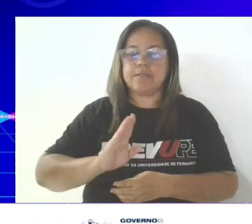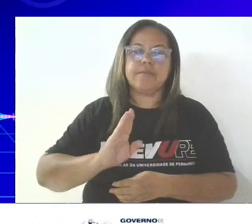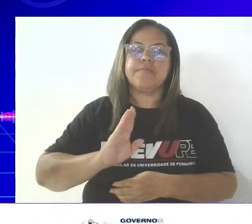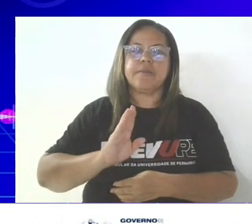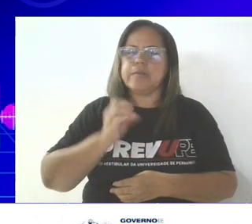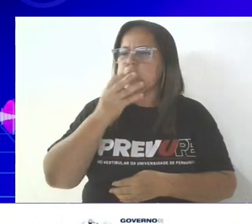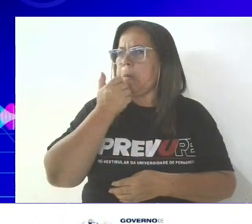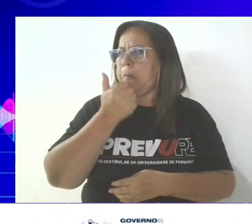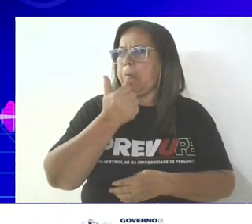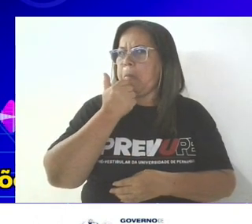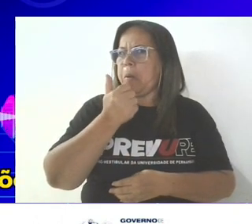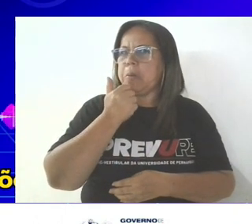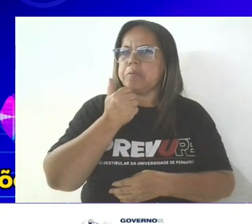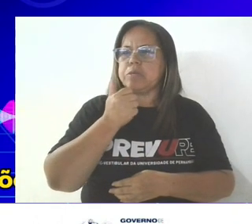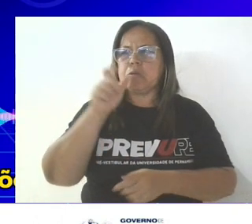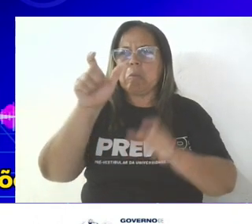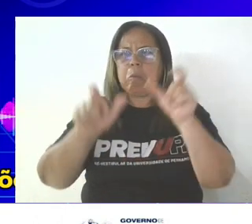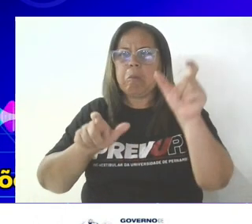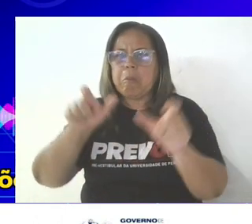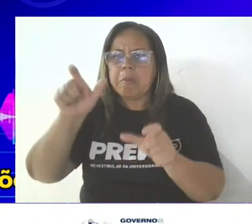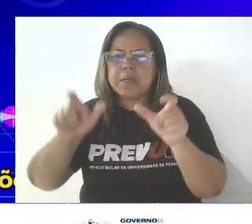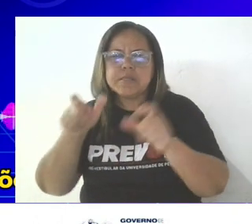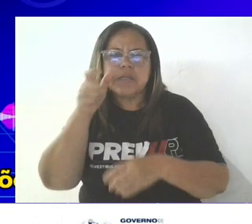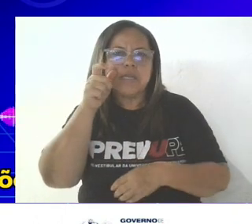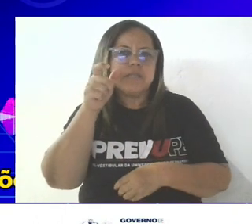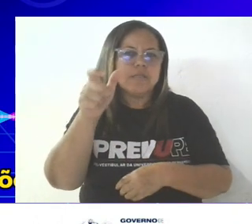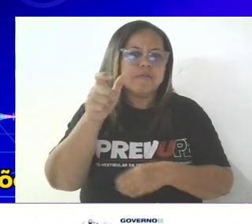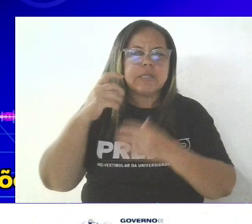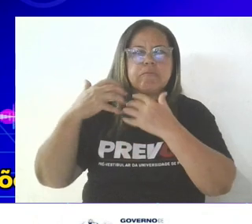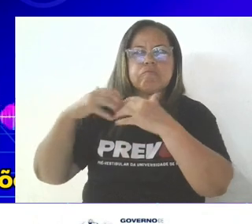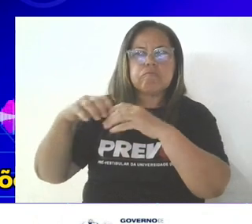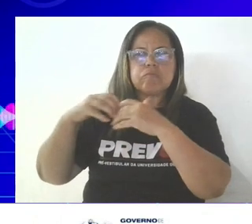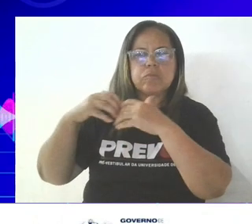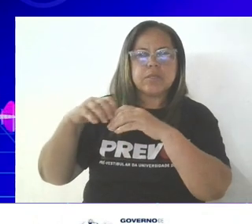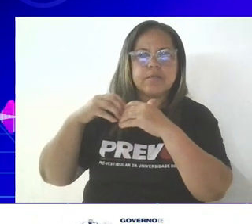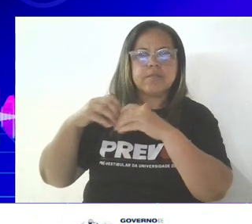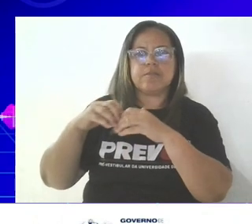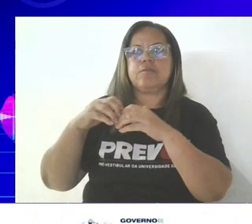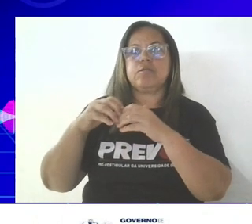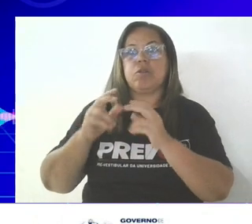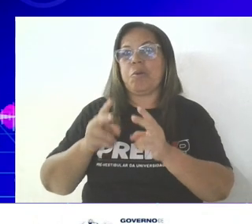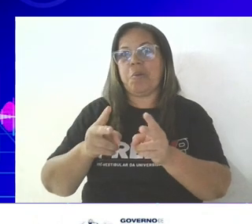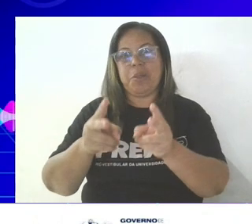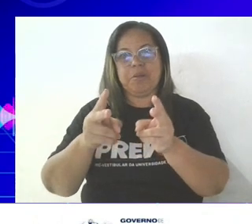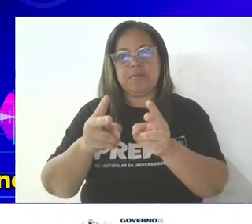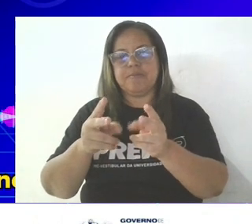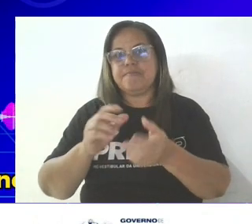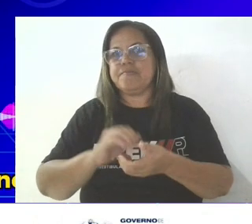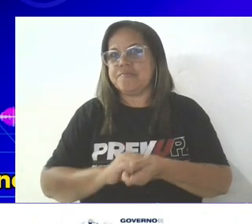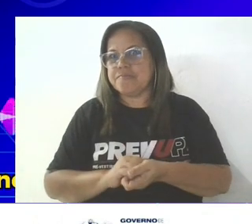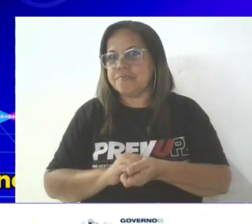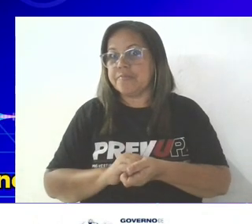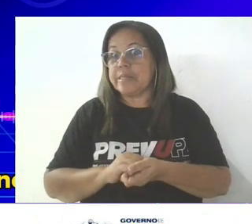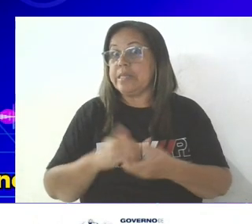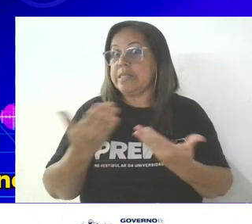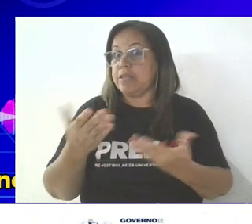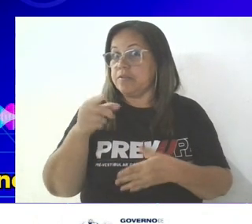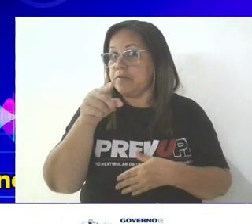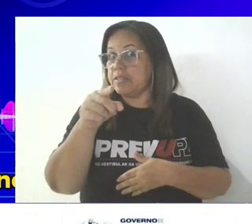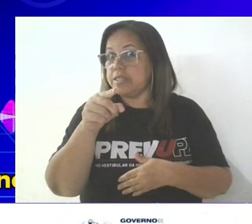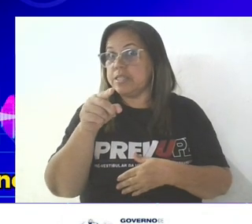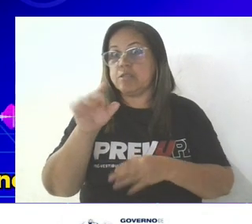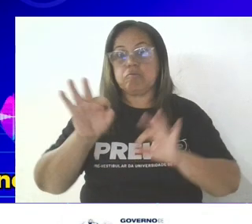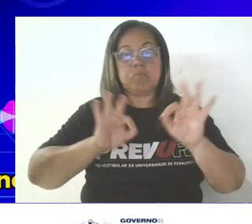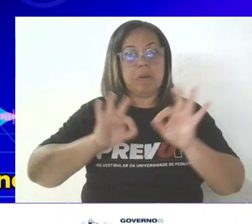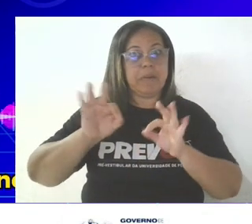literária vem ser muito boa cheia de personagens interessantes e reflexões que não sai de moda gente se vocês